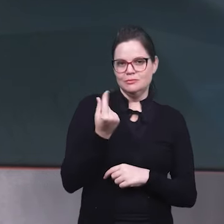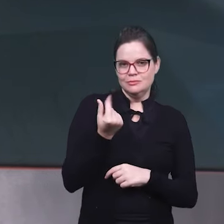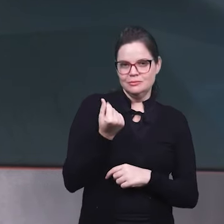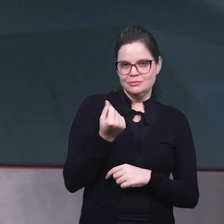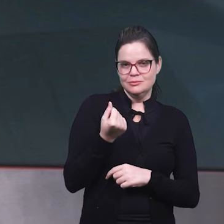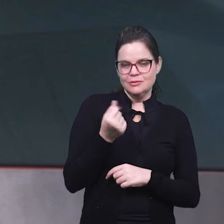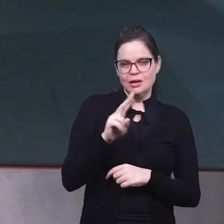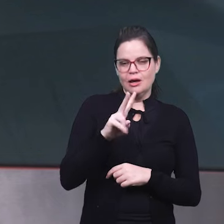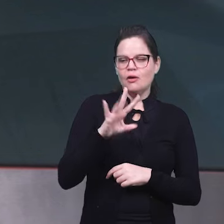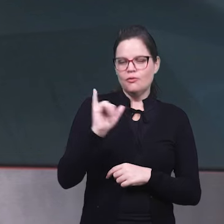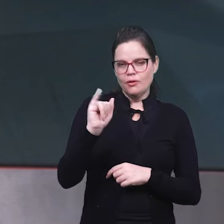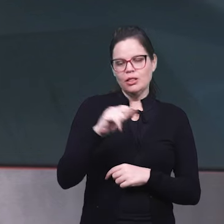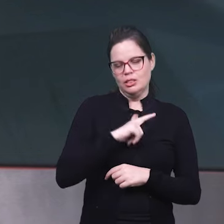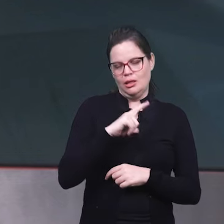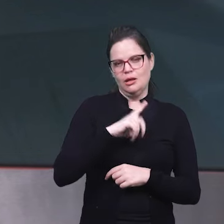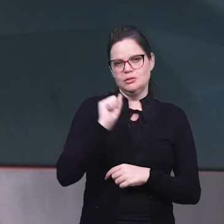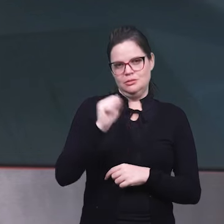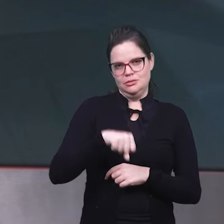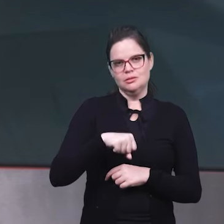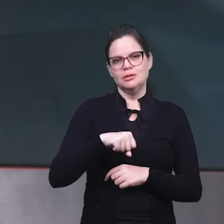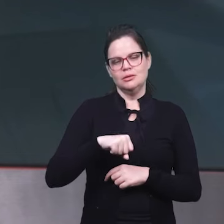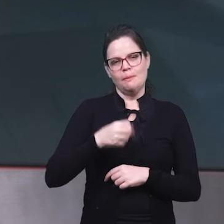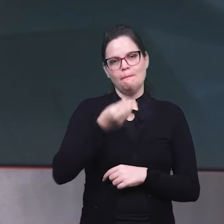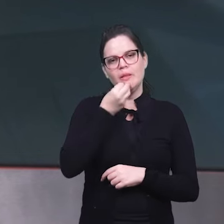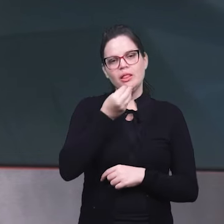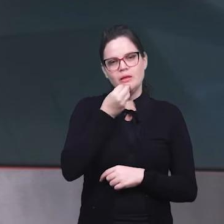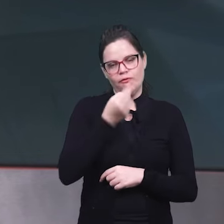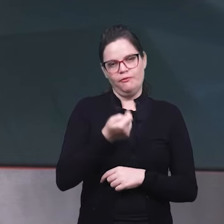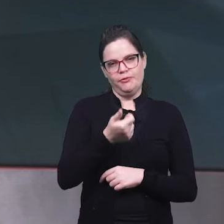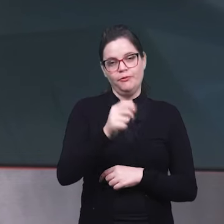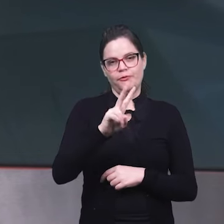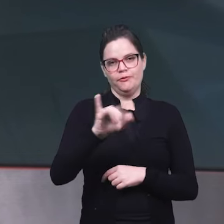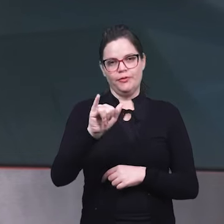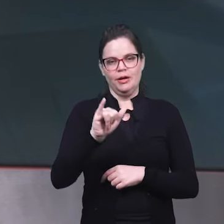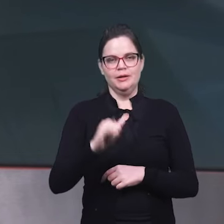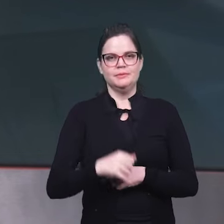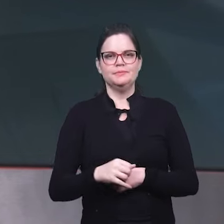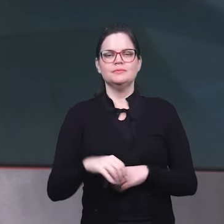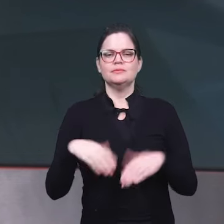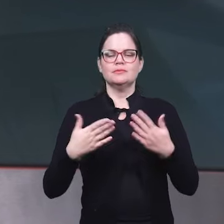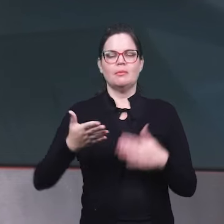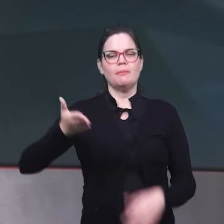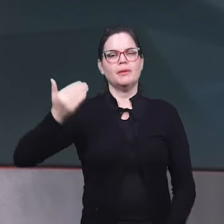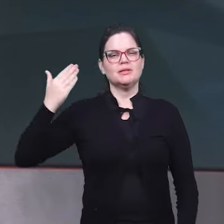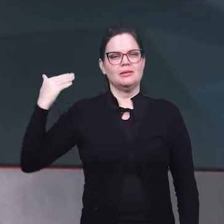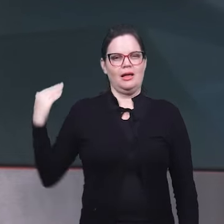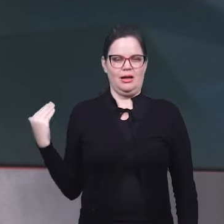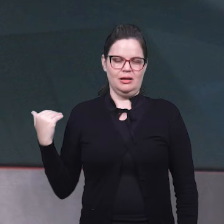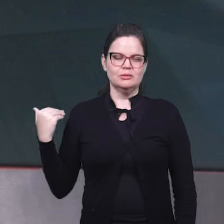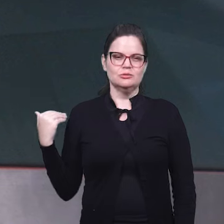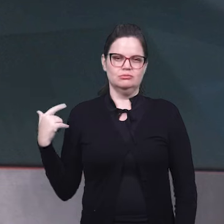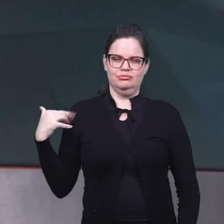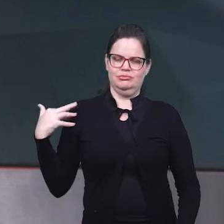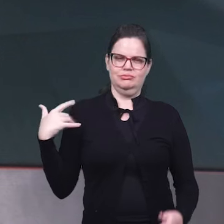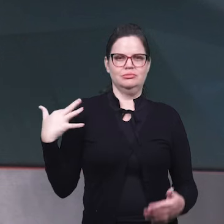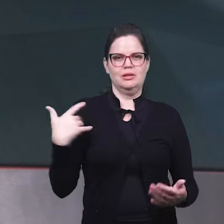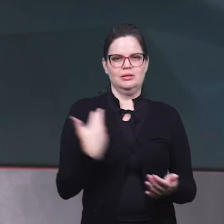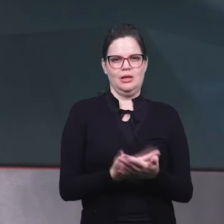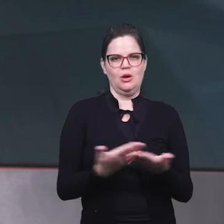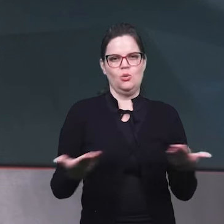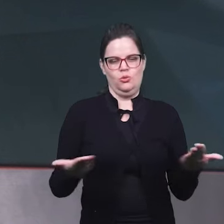aparecer. E em muitos casos, desde a antiguidade, alguns